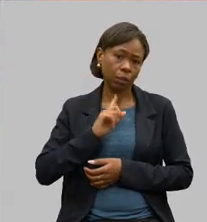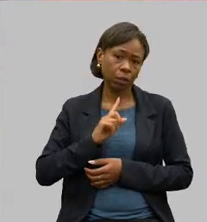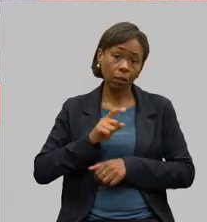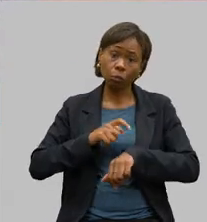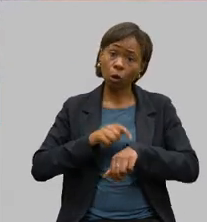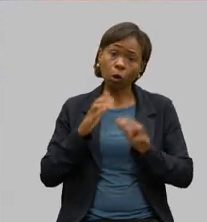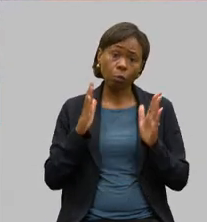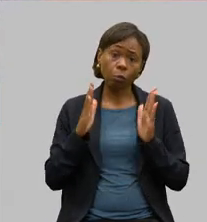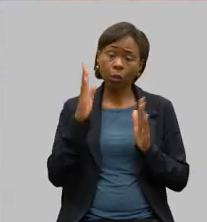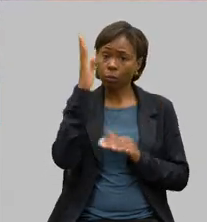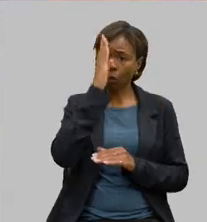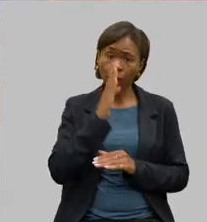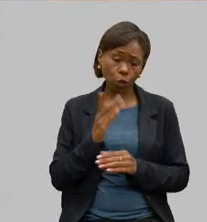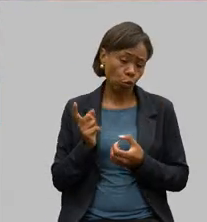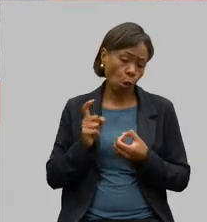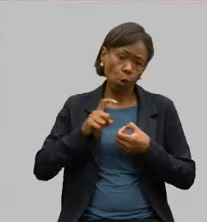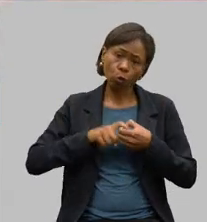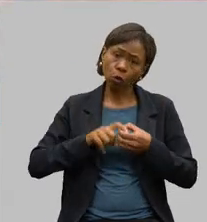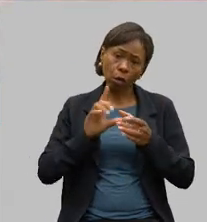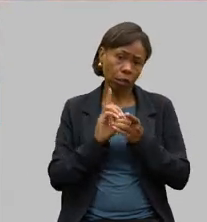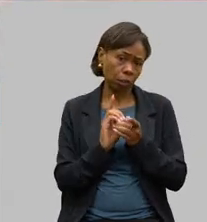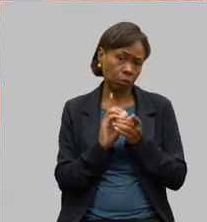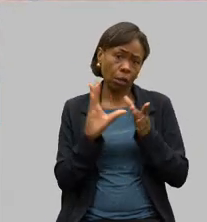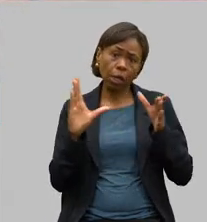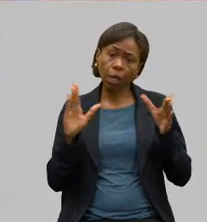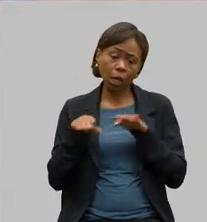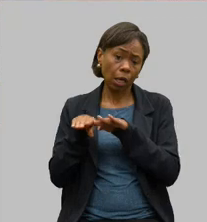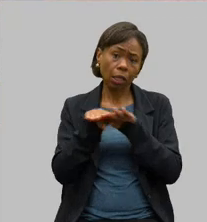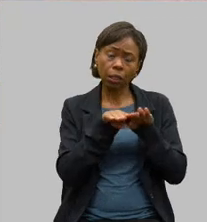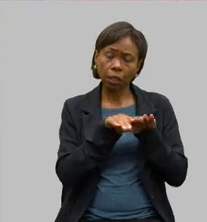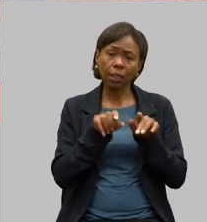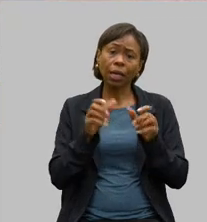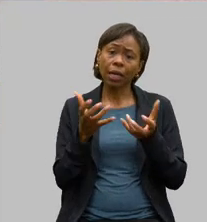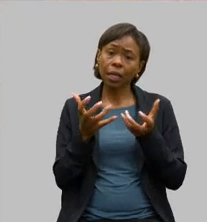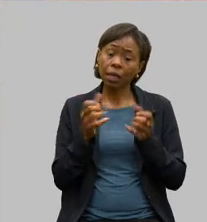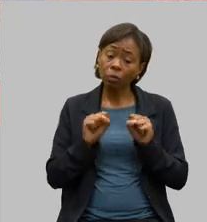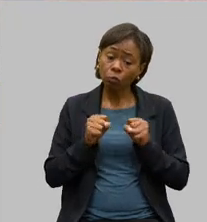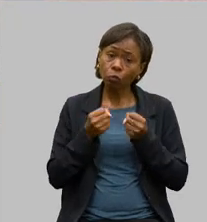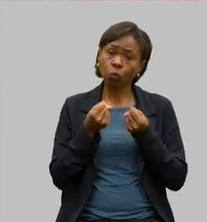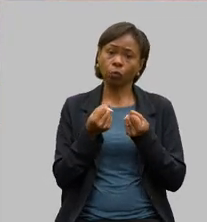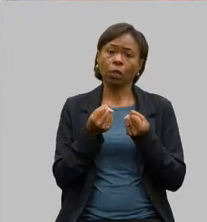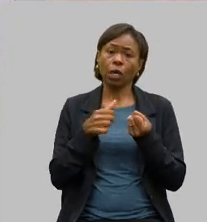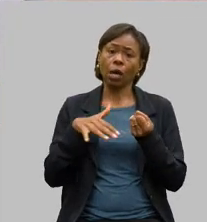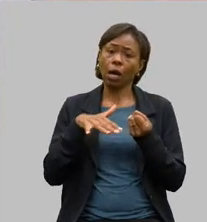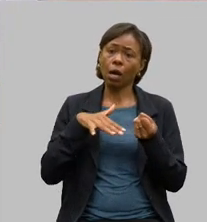retomamos a democracia e o que mais nós queremos é fortalecer a